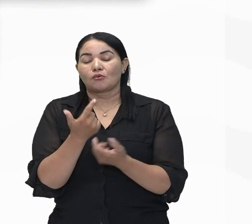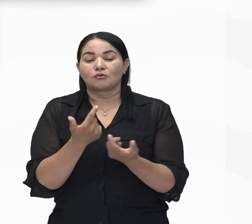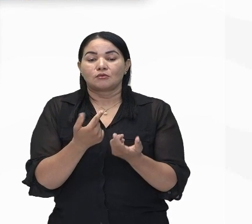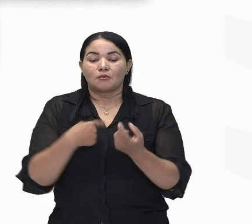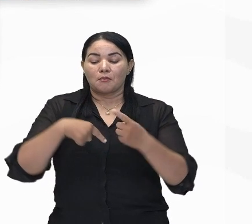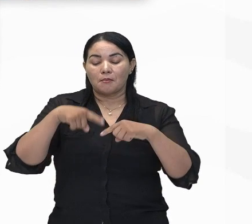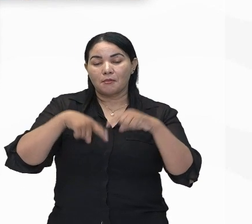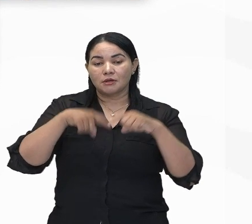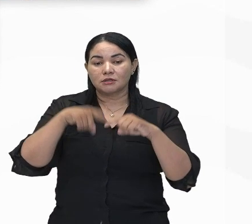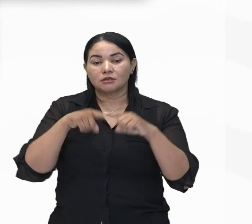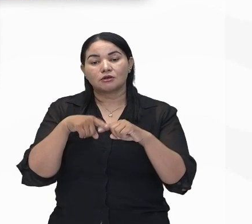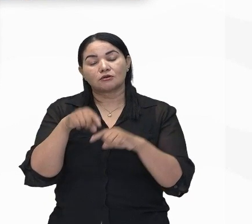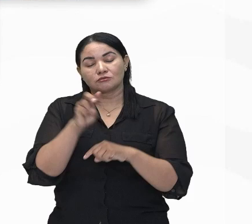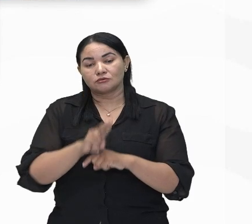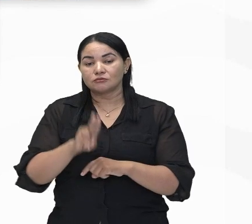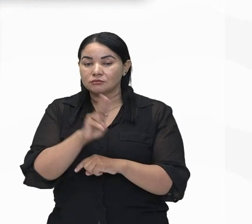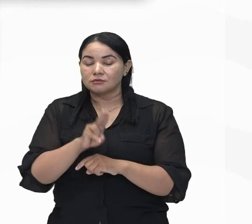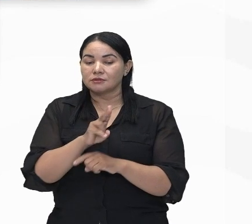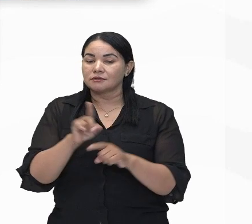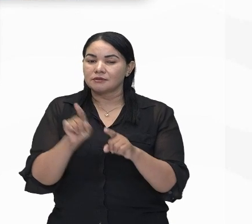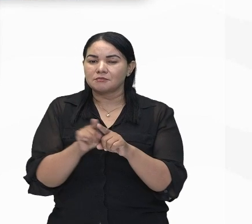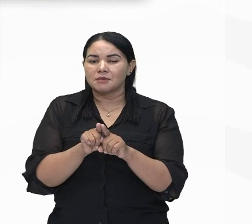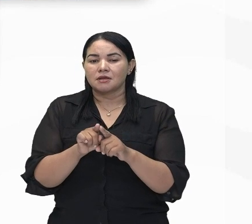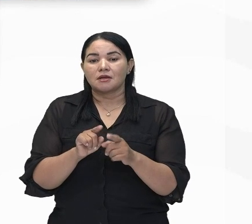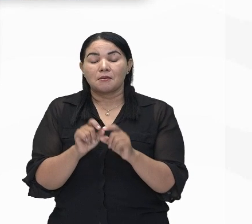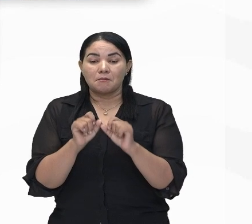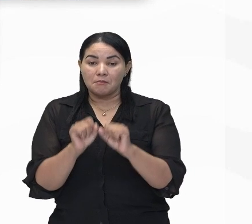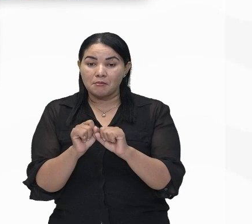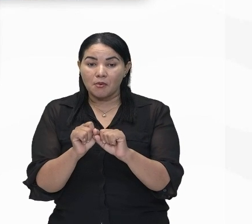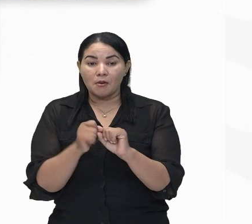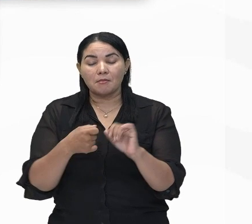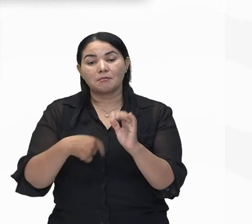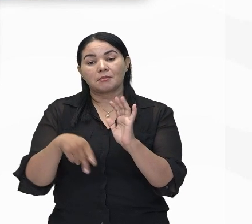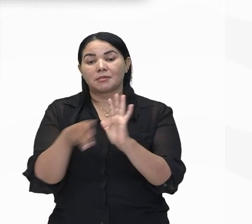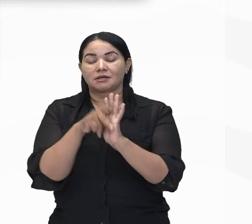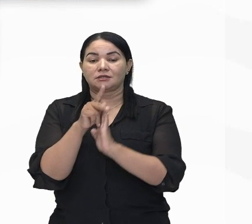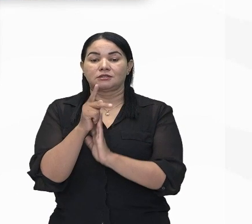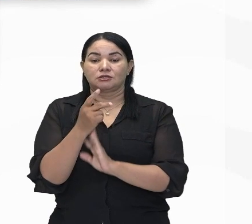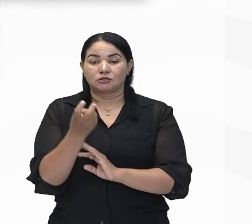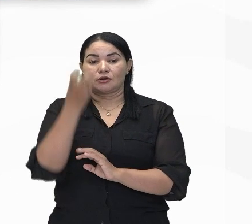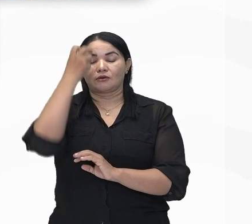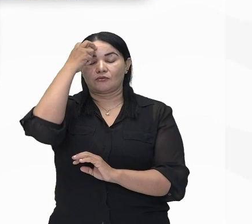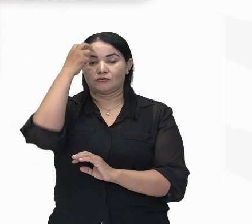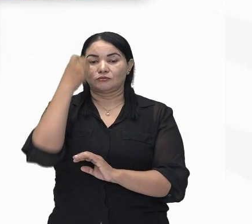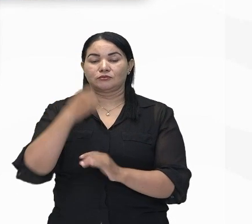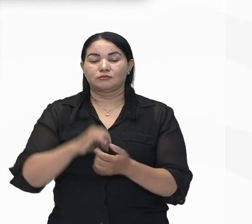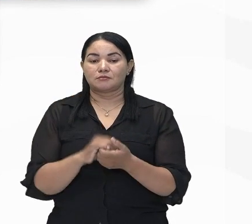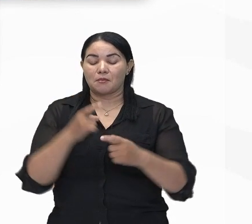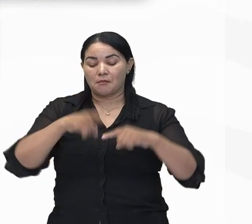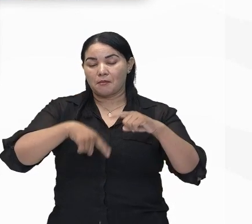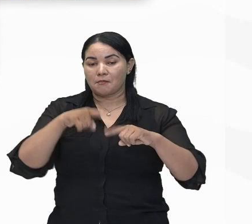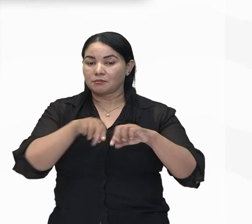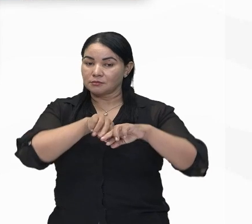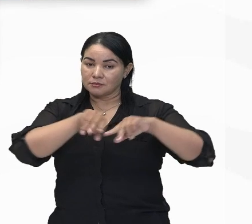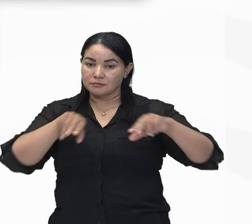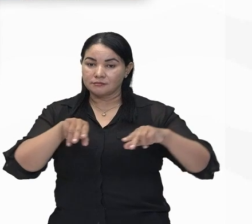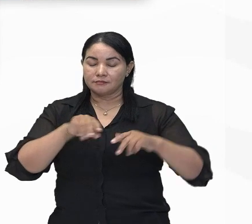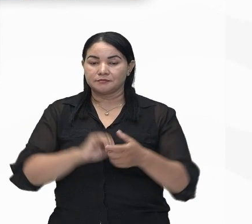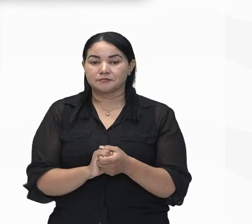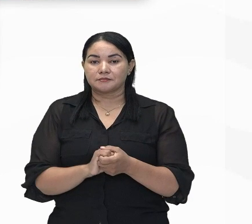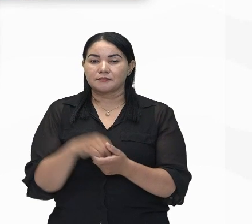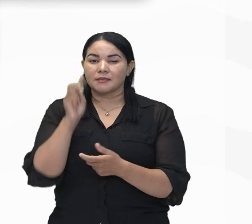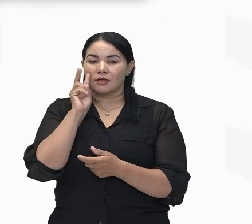utiliza. São elementos que nós chamamos da cultura material. Então, se você olhar aí na